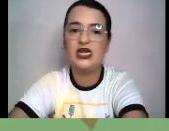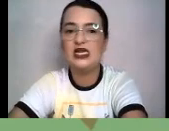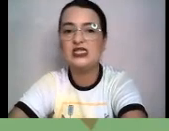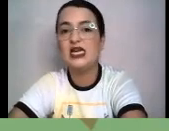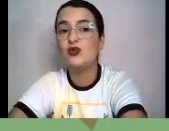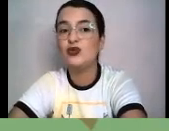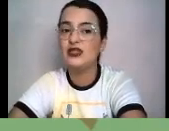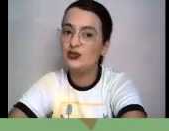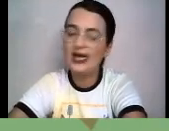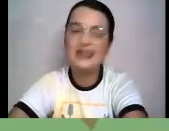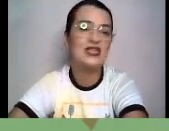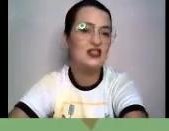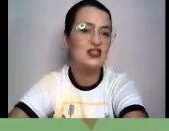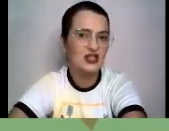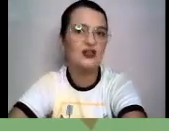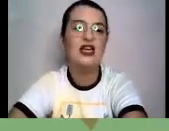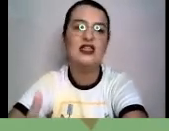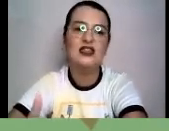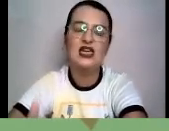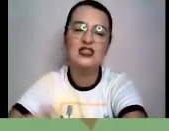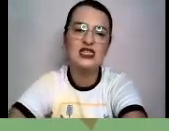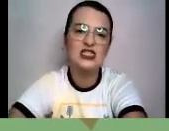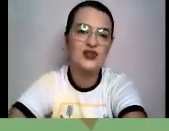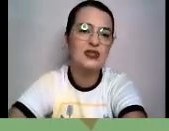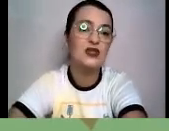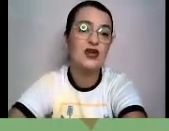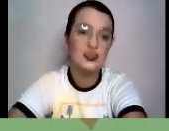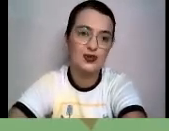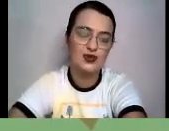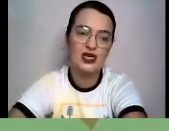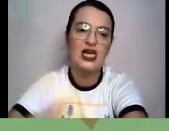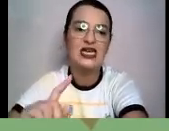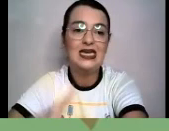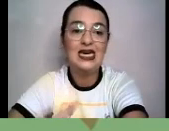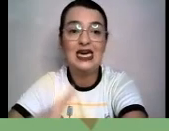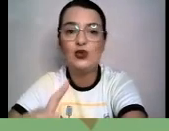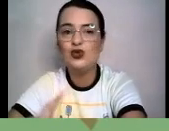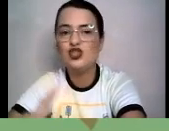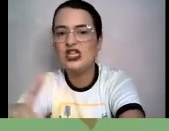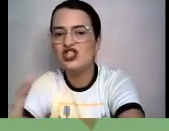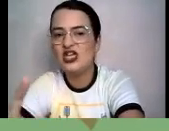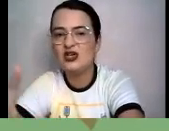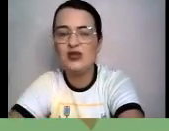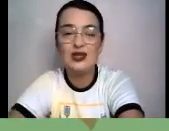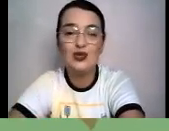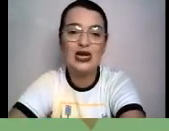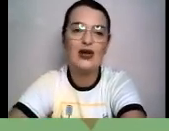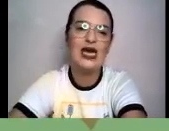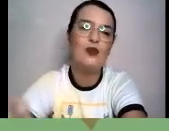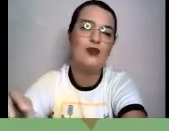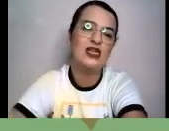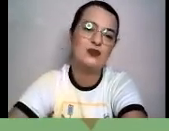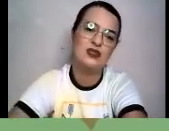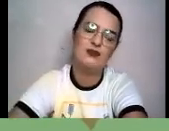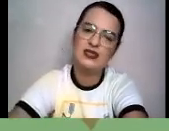destacar o interesse em recursos naturais e energéticos. Diante dessa afirmação, responda: que recurso energético natural